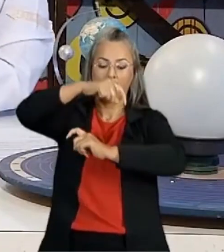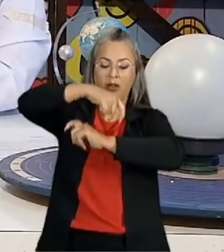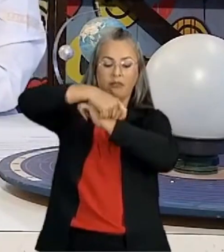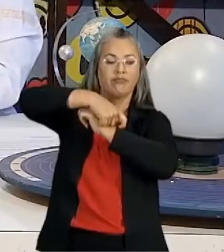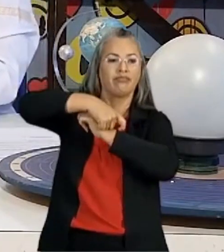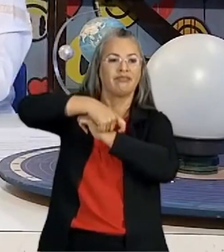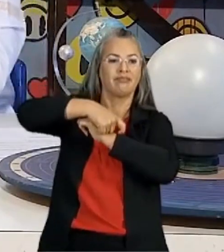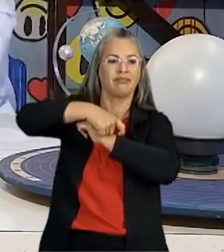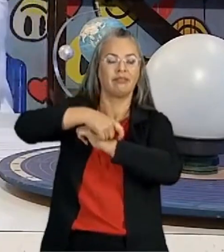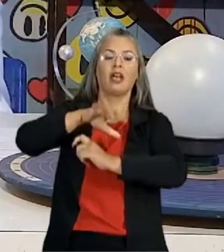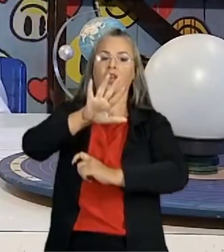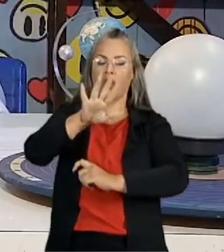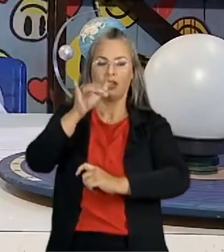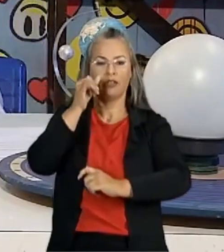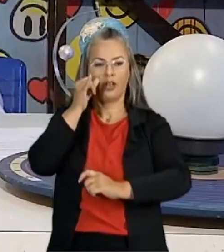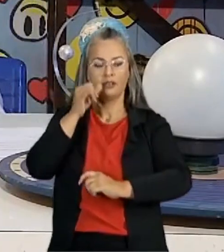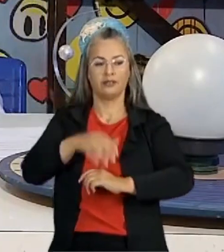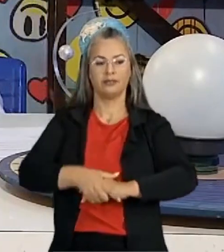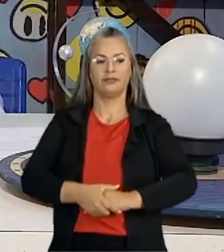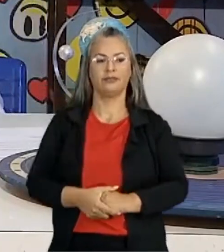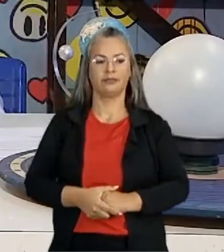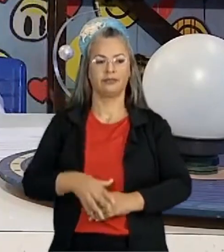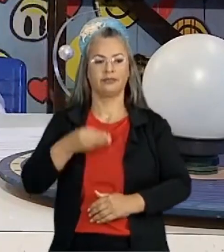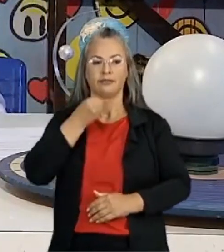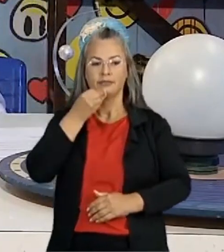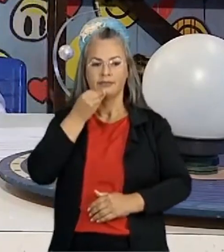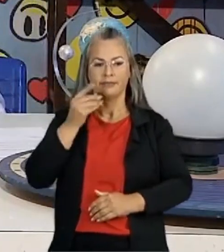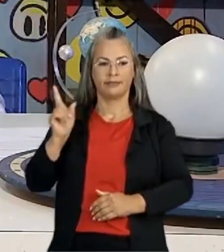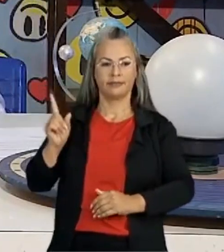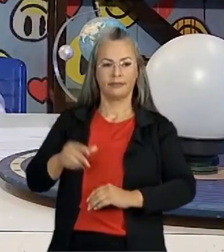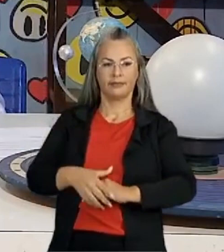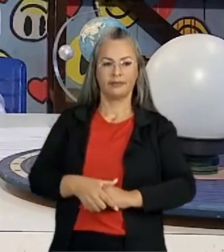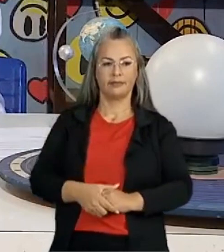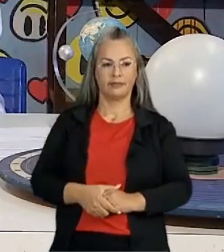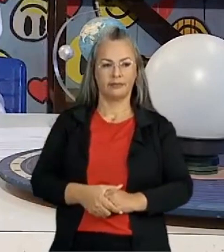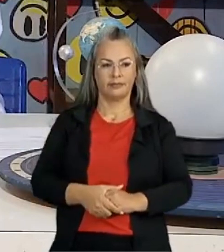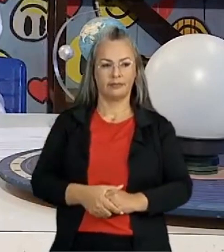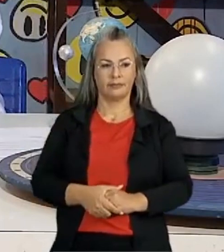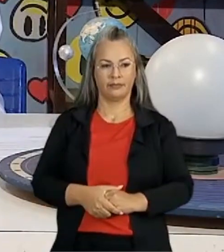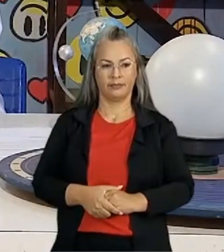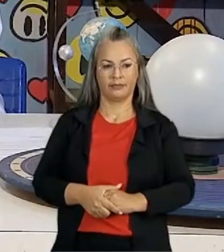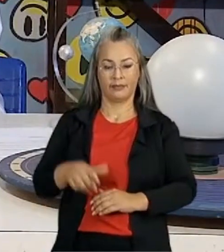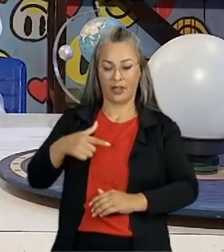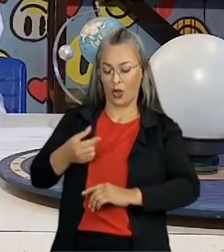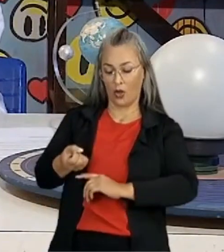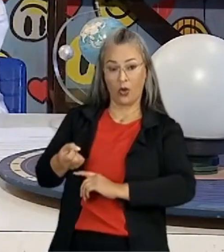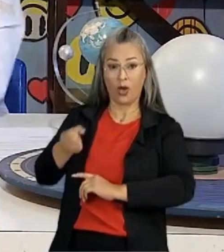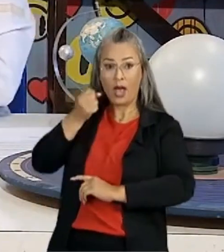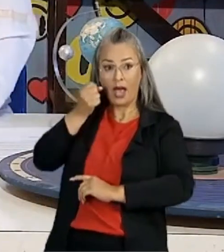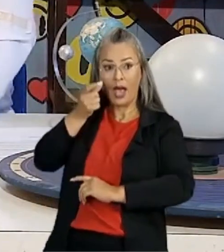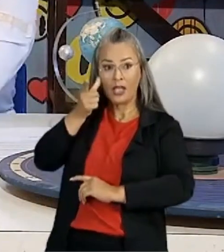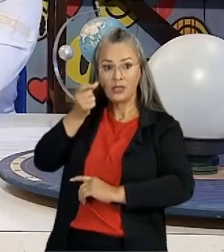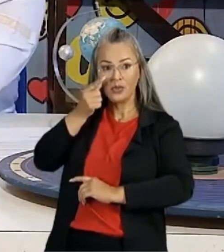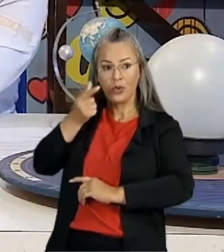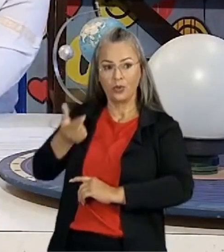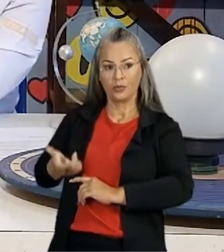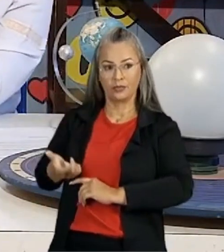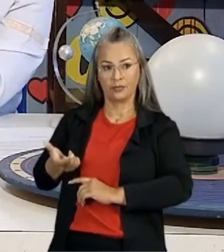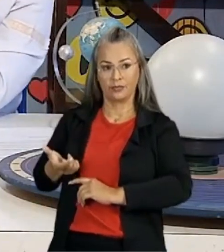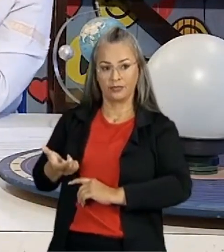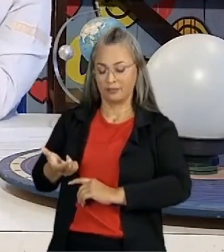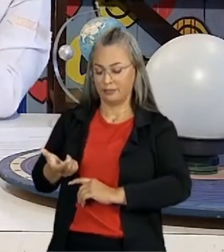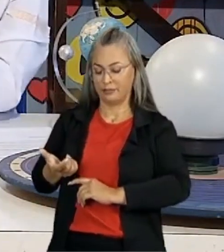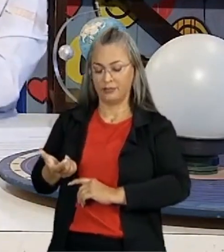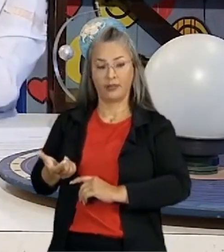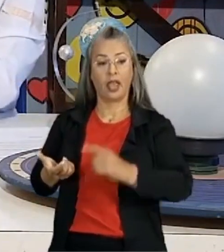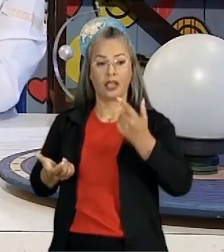atrai. Então, vou fazer um negócio. Vai lá. Então, eu pus o azul, que é um polo pra cima. Uhum. E vou pôr o mesmo